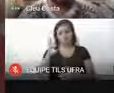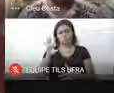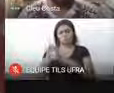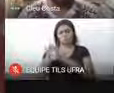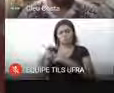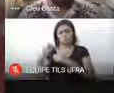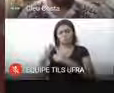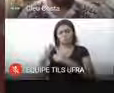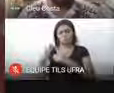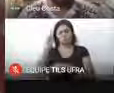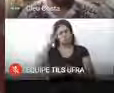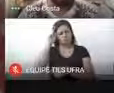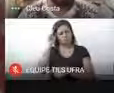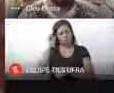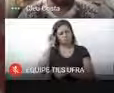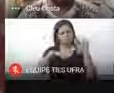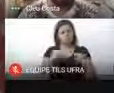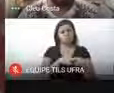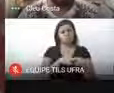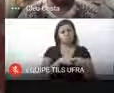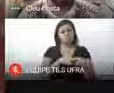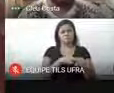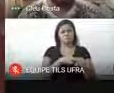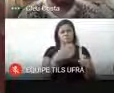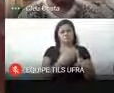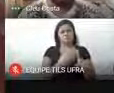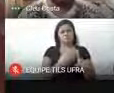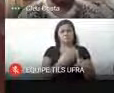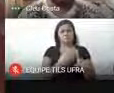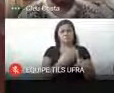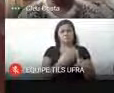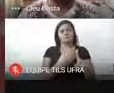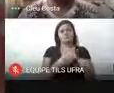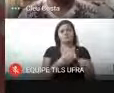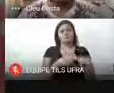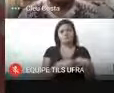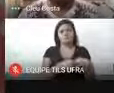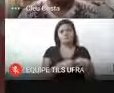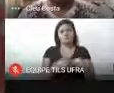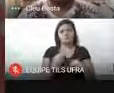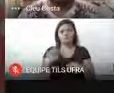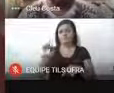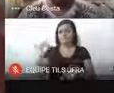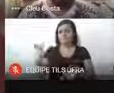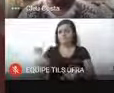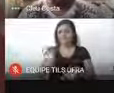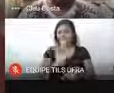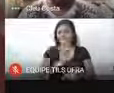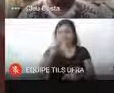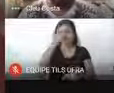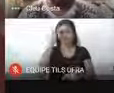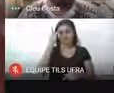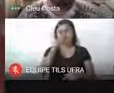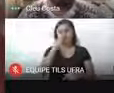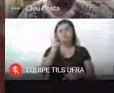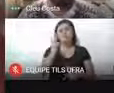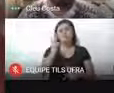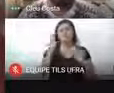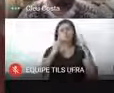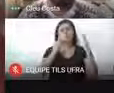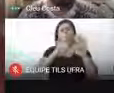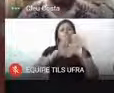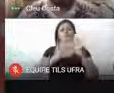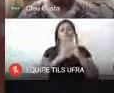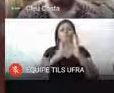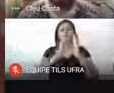provavelmente nas comunidades quilombolas, é como uma biblioteca, né, um grande arquivo de conhecimento, né? Então, isso